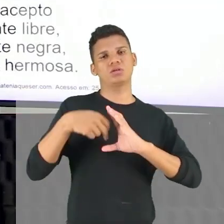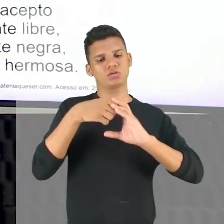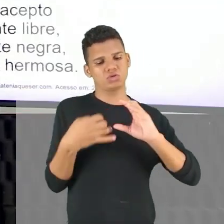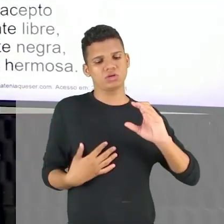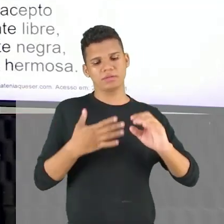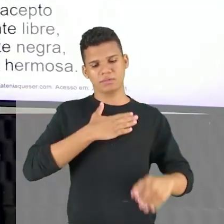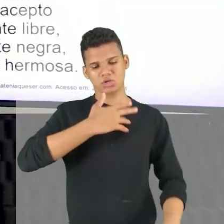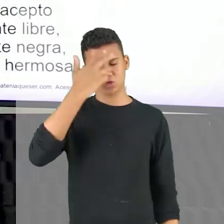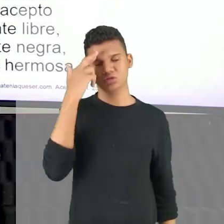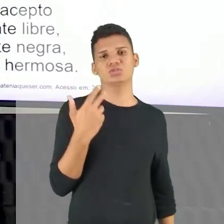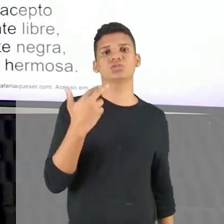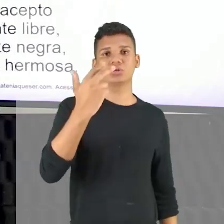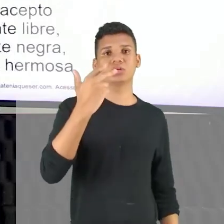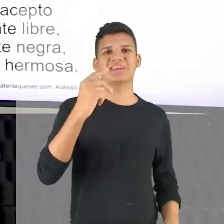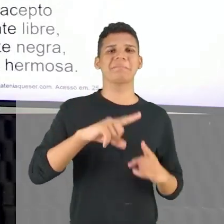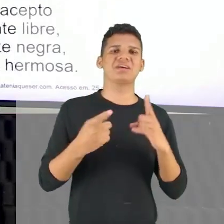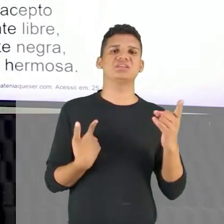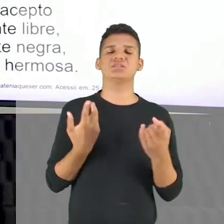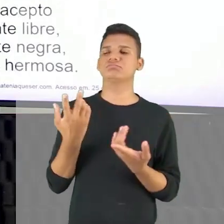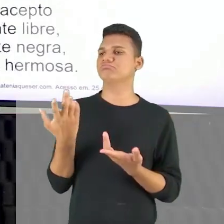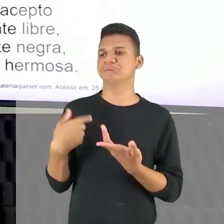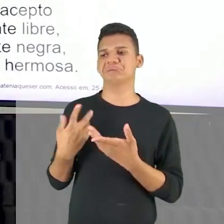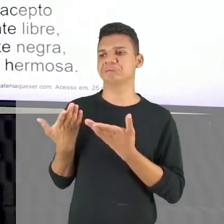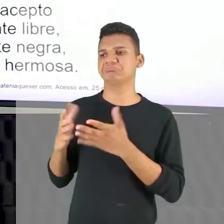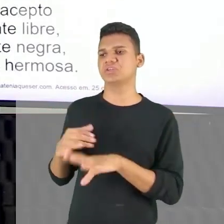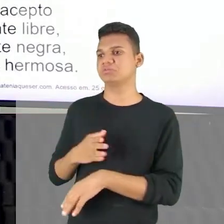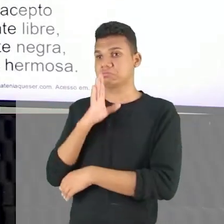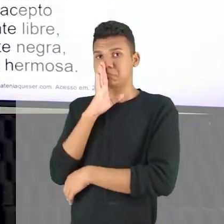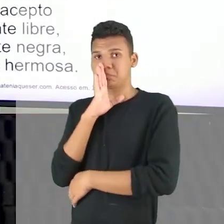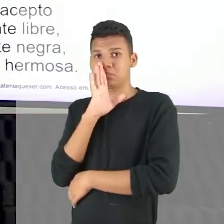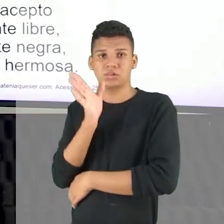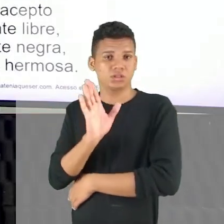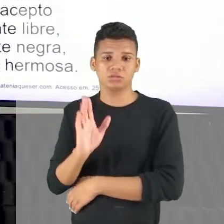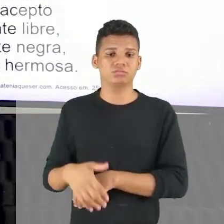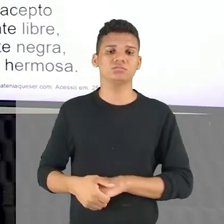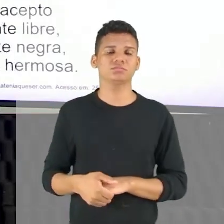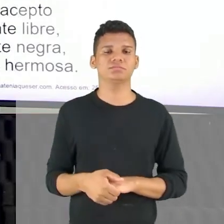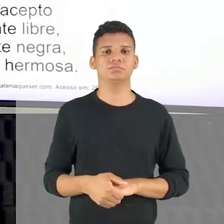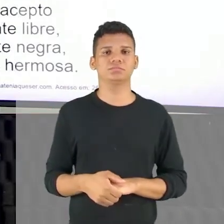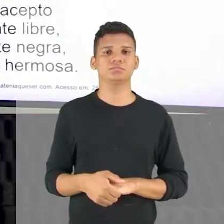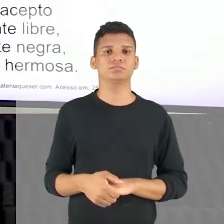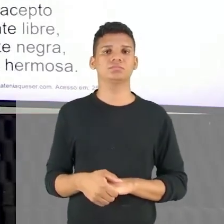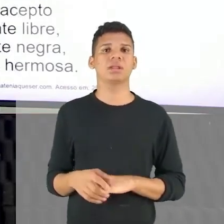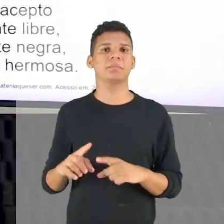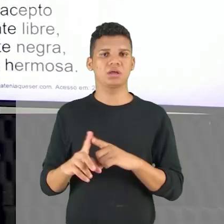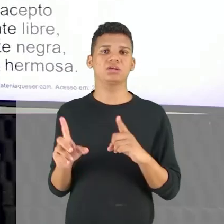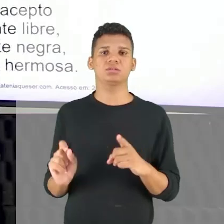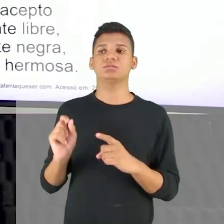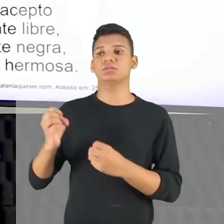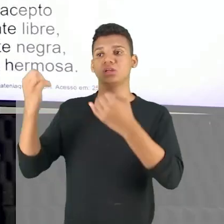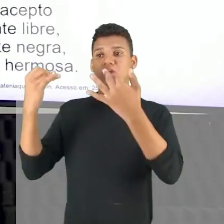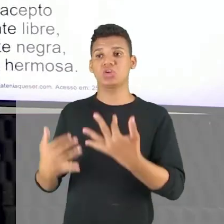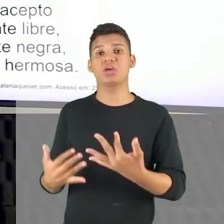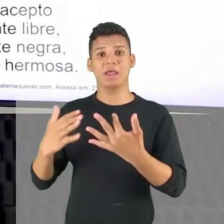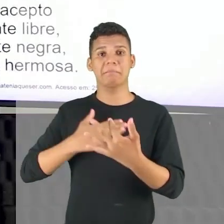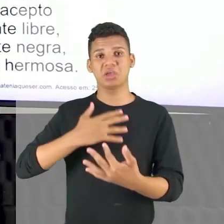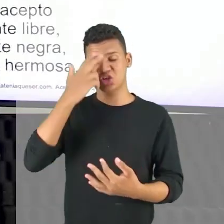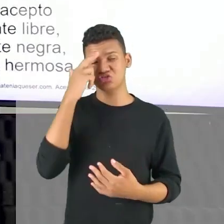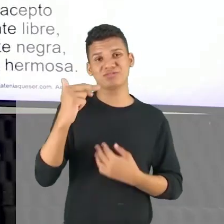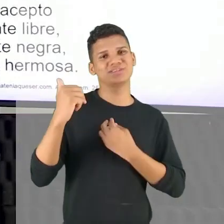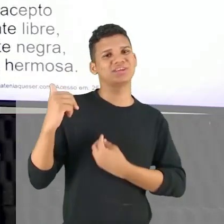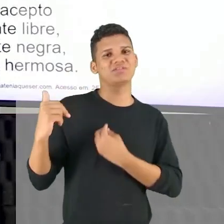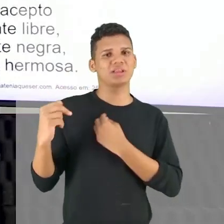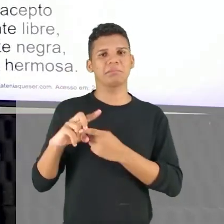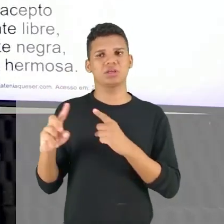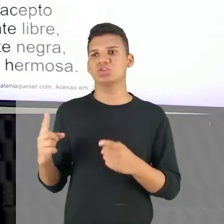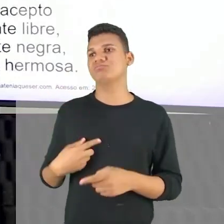nego categoricamente de deixar de falar a minha língua, a minha pronúncia e a minha história. E me